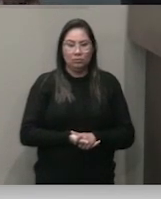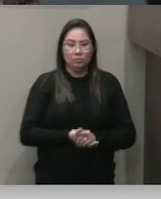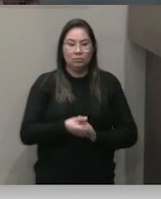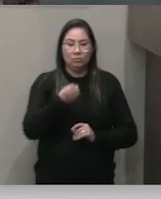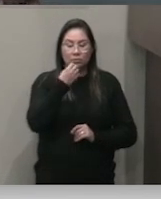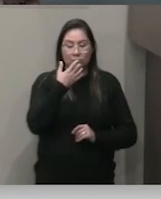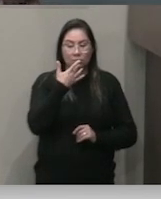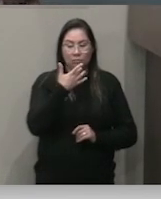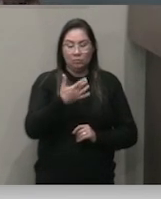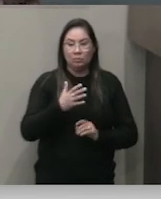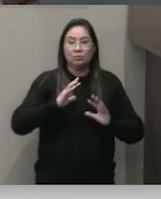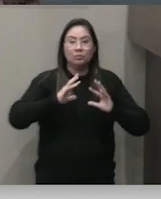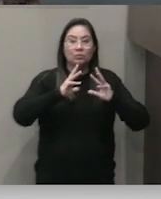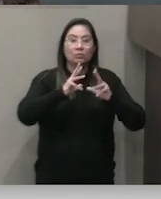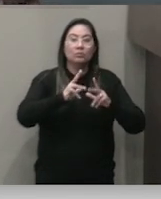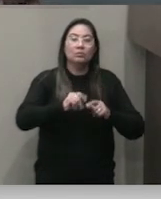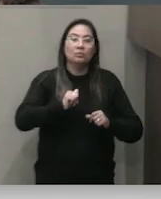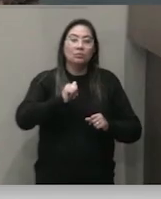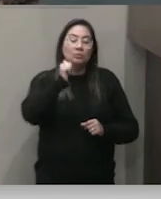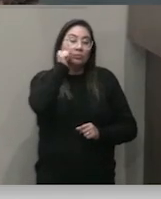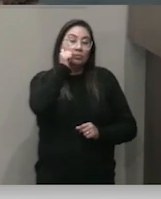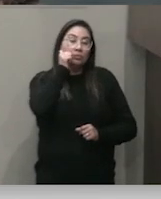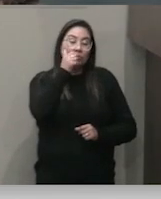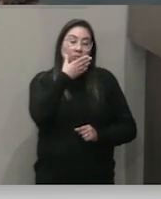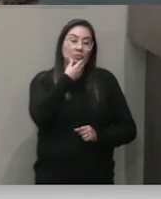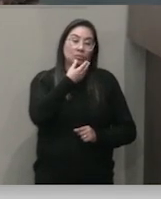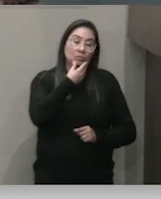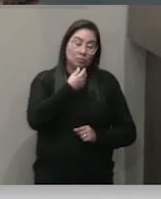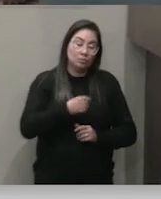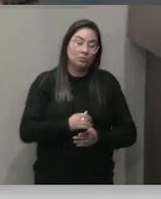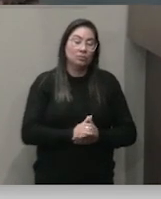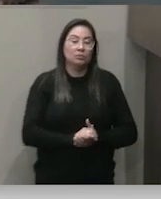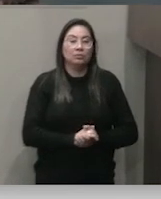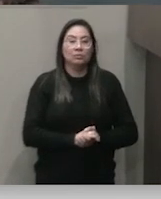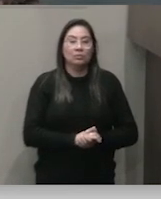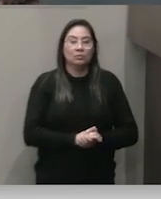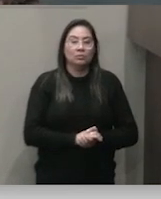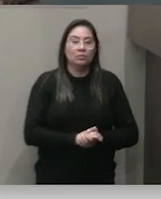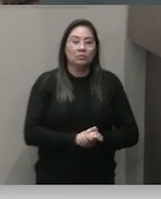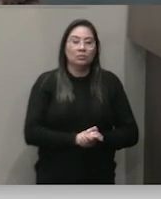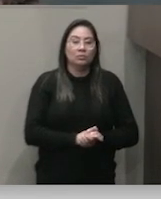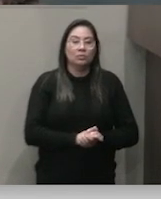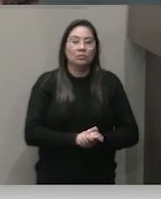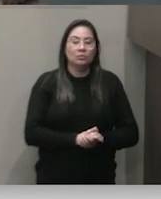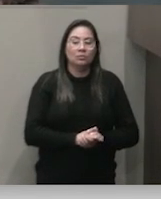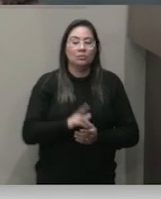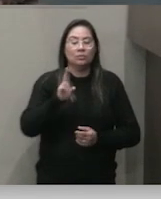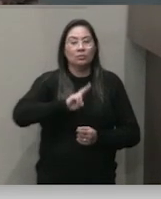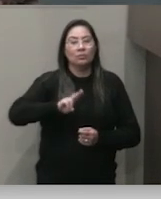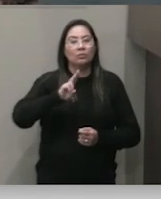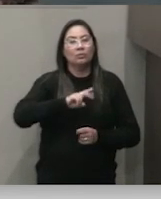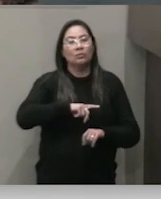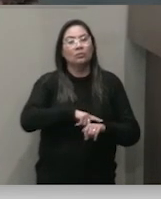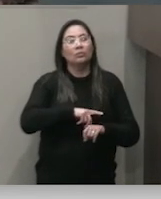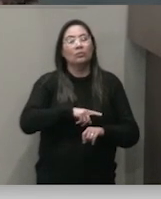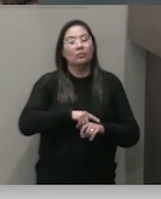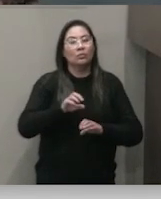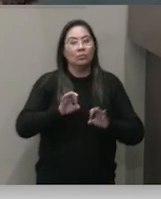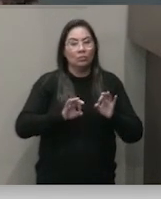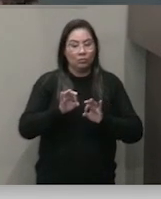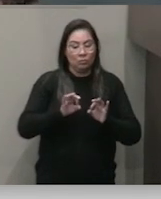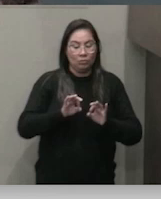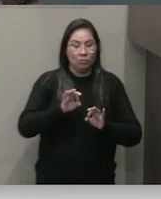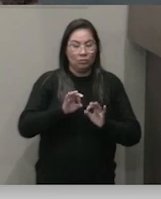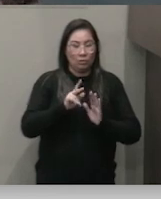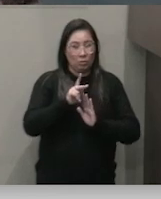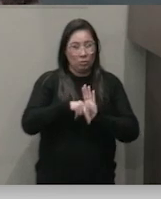Boa tarde a todas as senhoras e senhores. Vou usar o tempo para falar do projeto 18 de